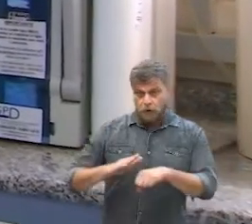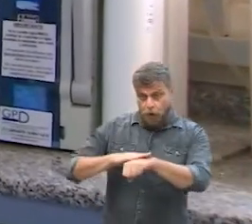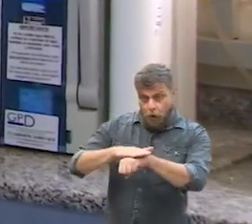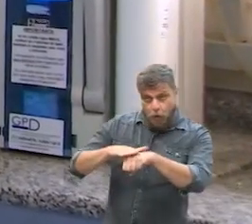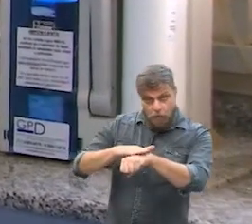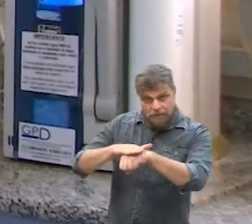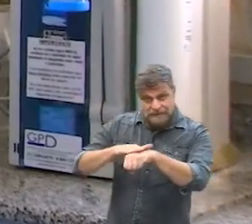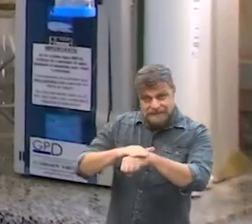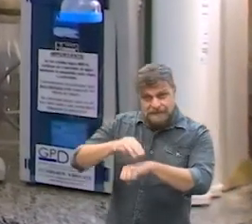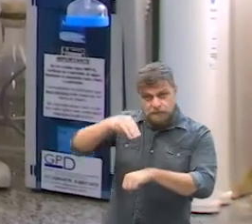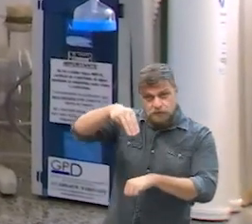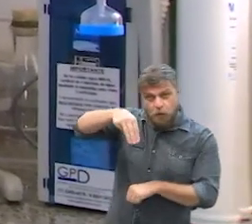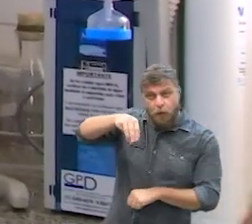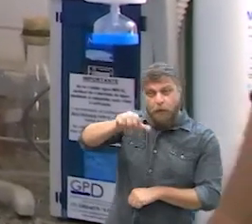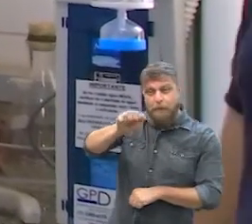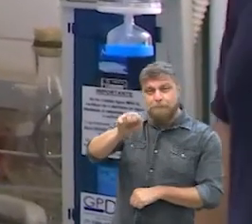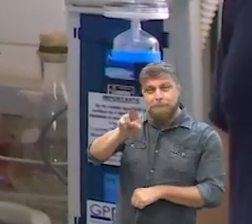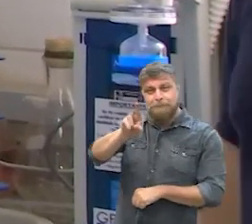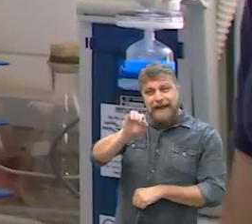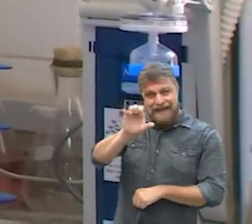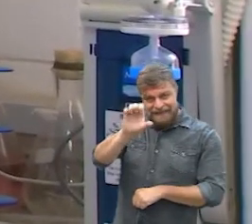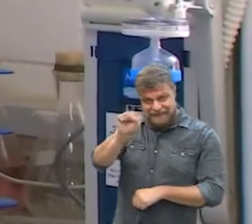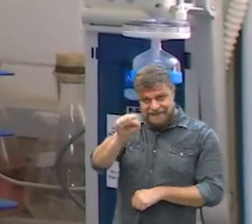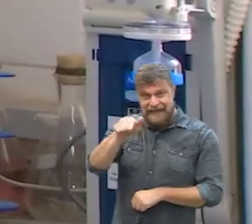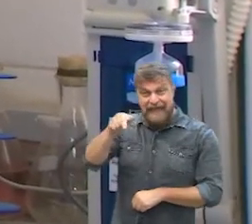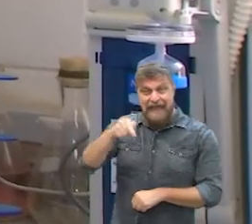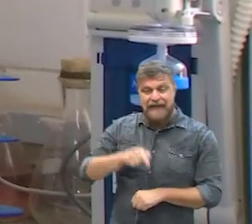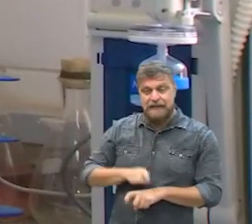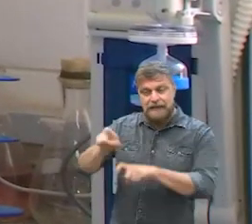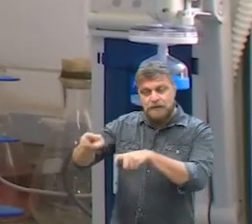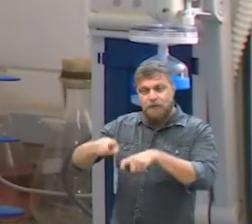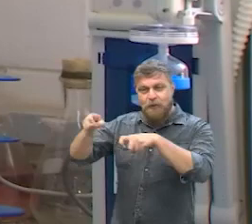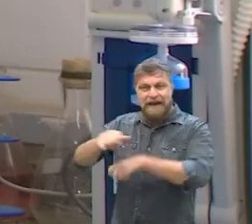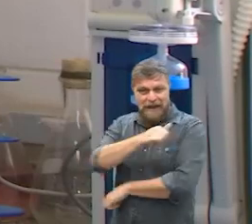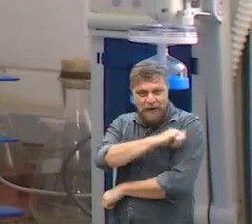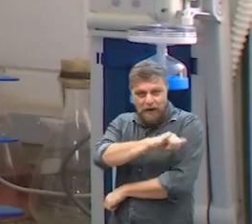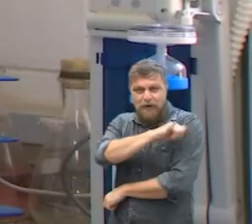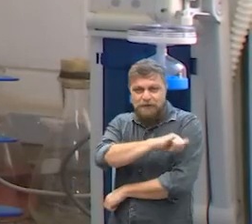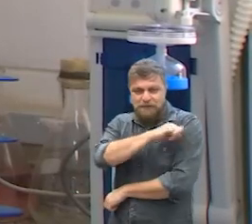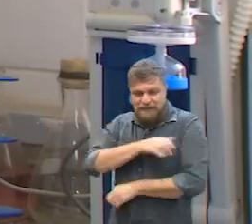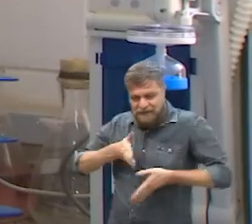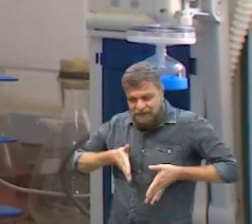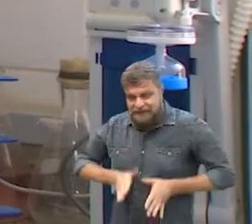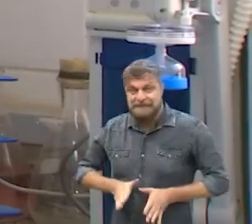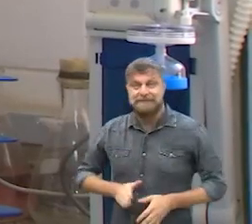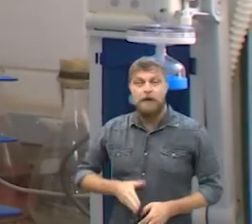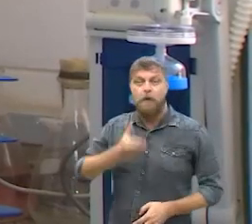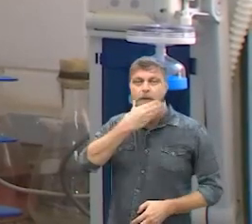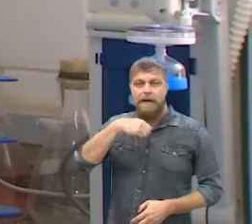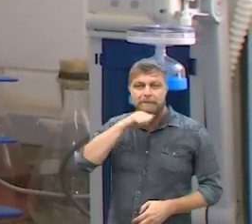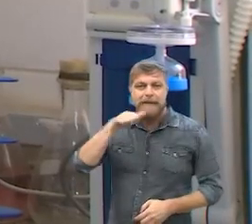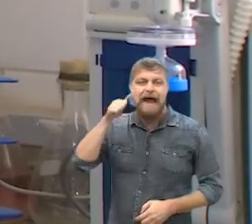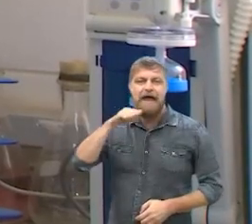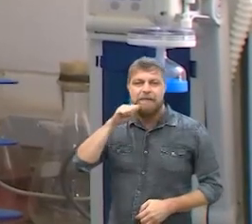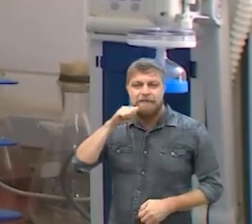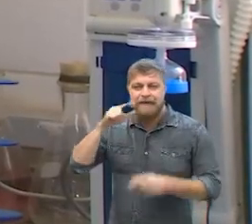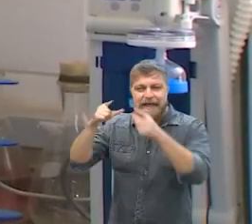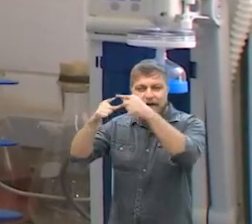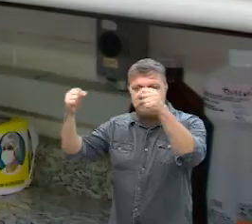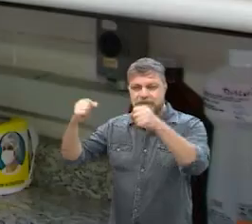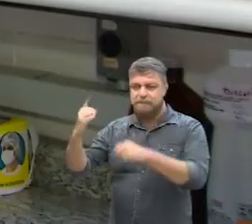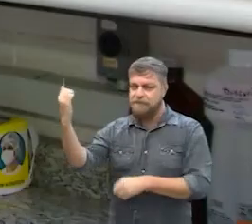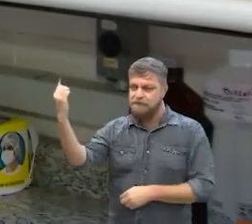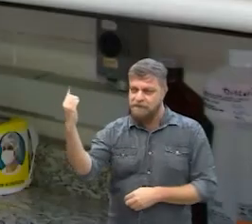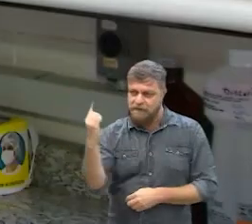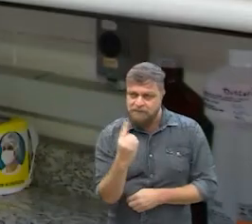Começamos então com a Marisa, que nasceu na zona rural do Rio. Os pais eram imigrantes japoneses que trabalhavam com a agricultura